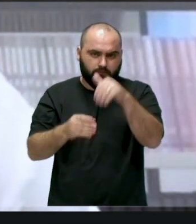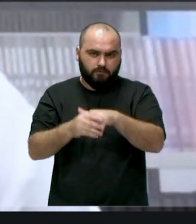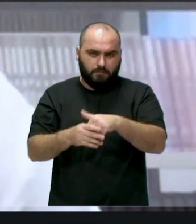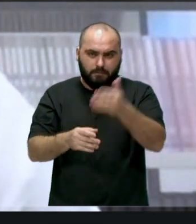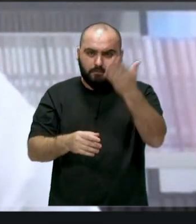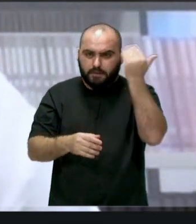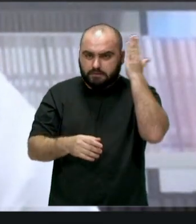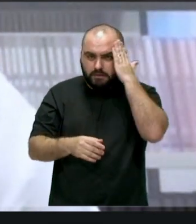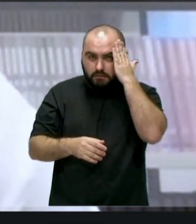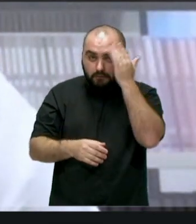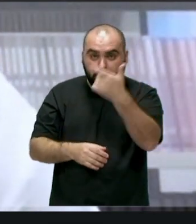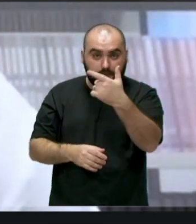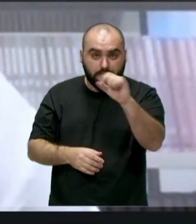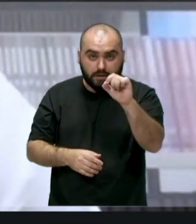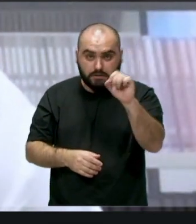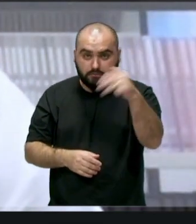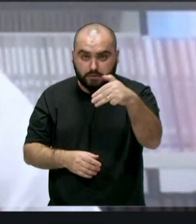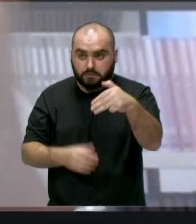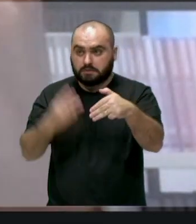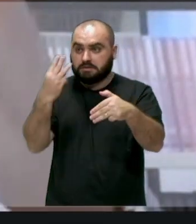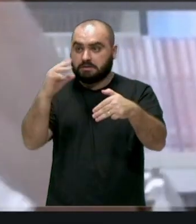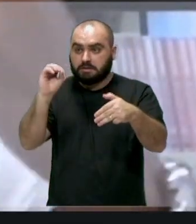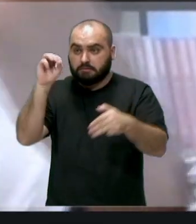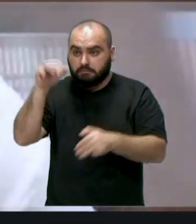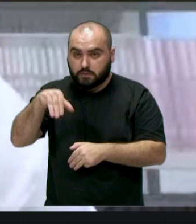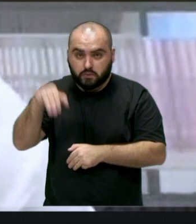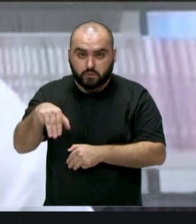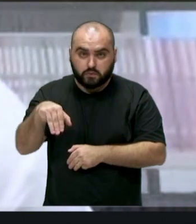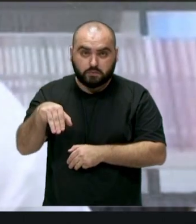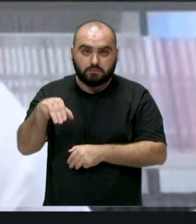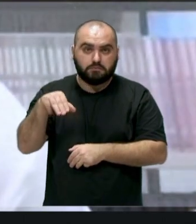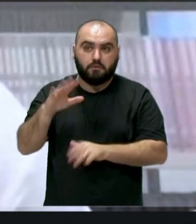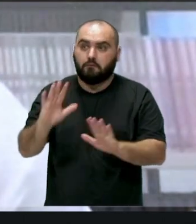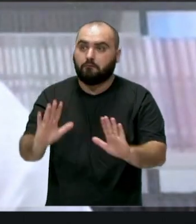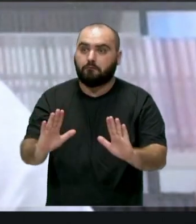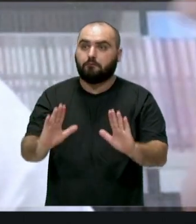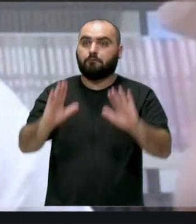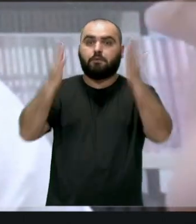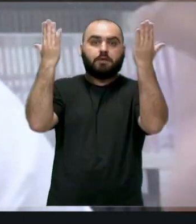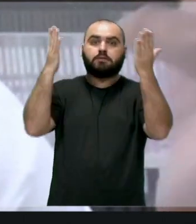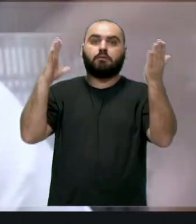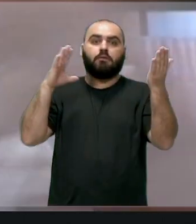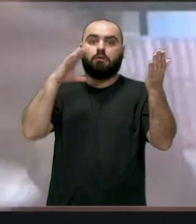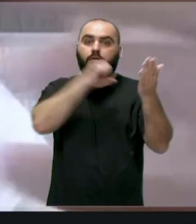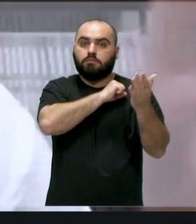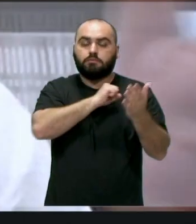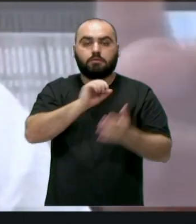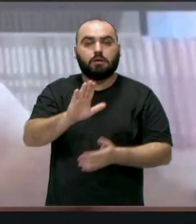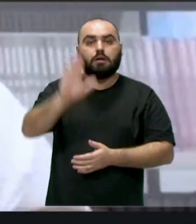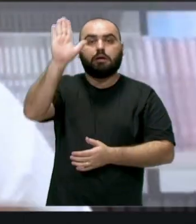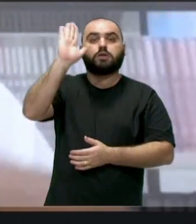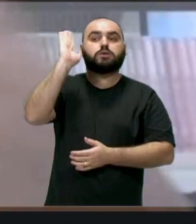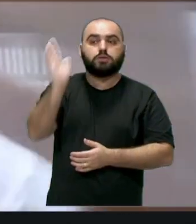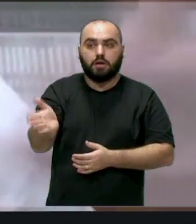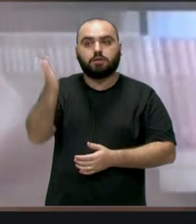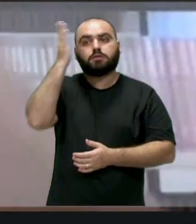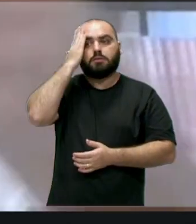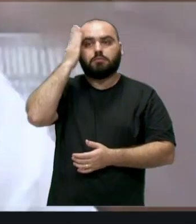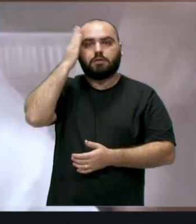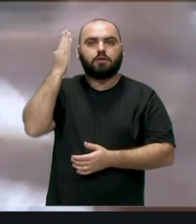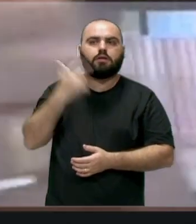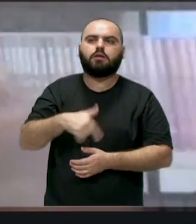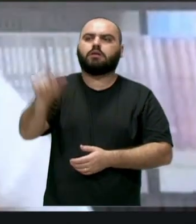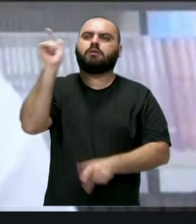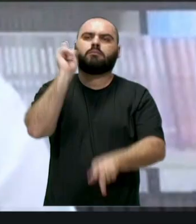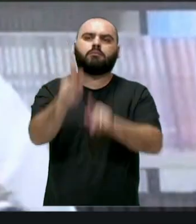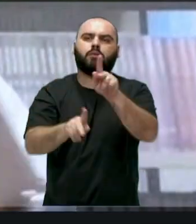anteriores, em 20 minutos, 30 minutos, ocorria a festa da democracia. Aquele candidato já sabia que era eleito, já ia para o povo,